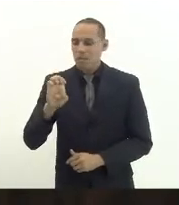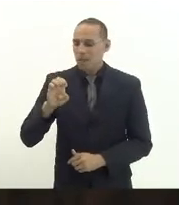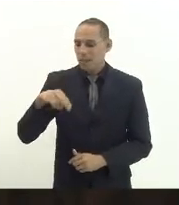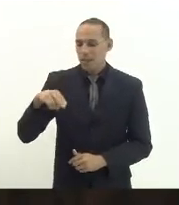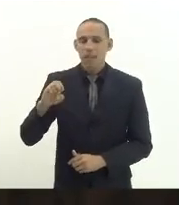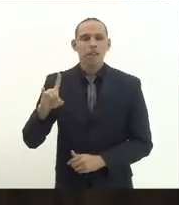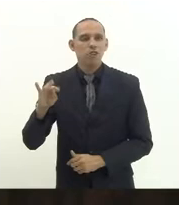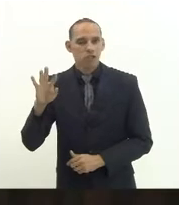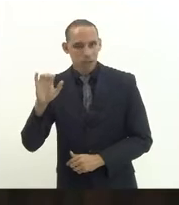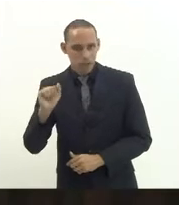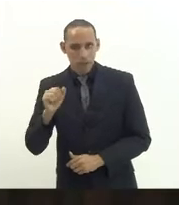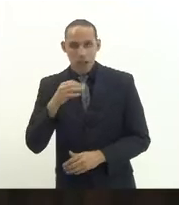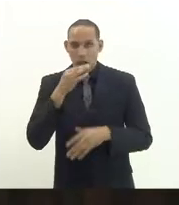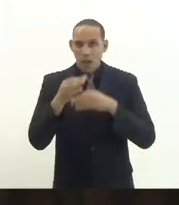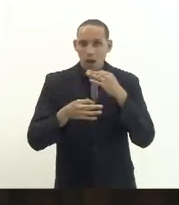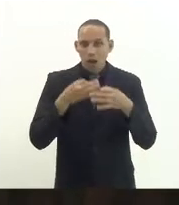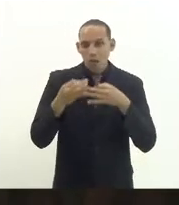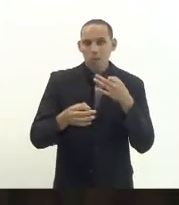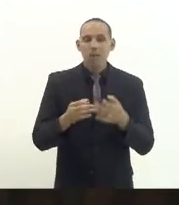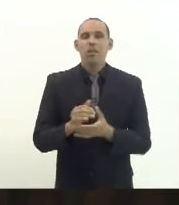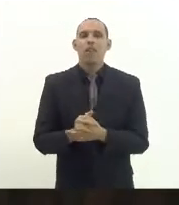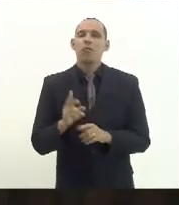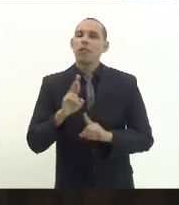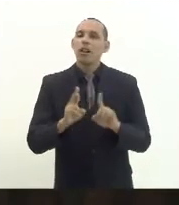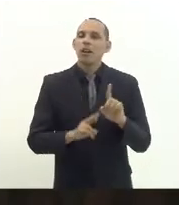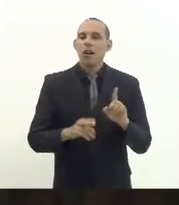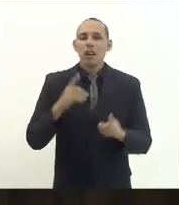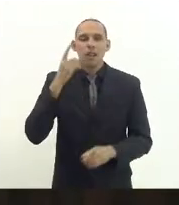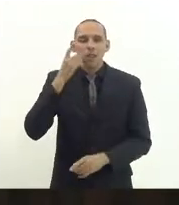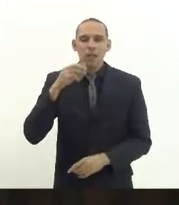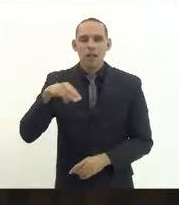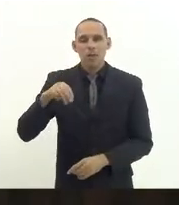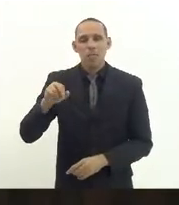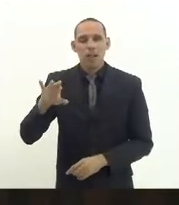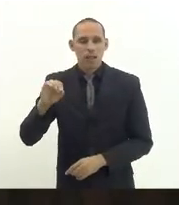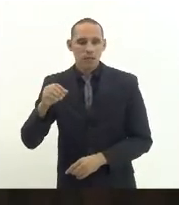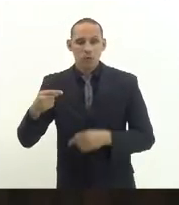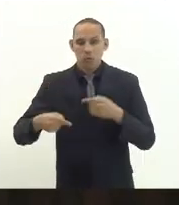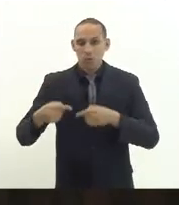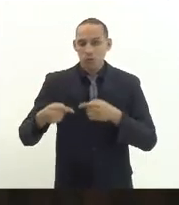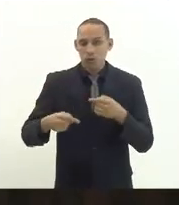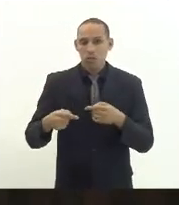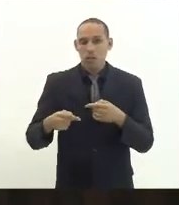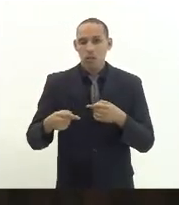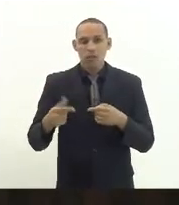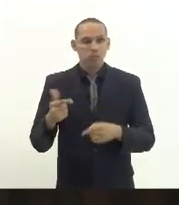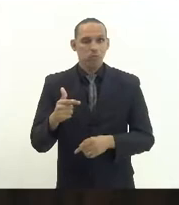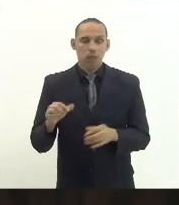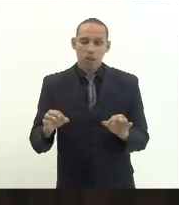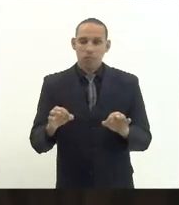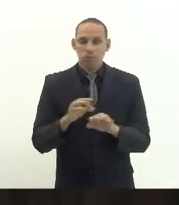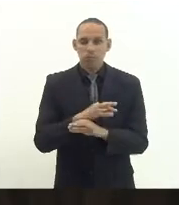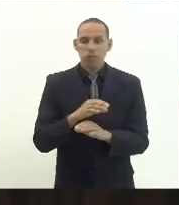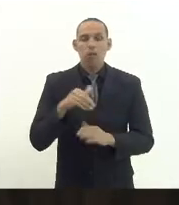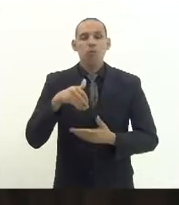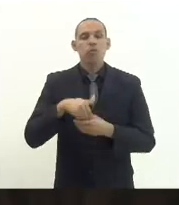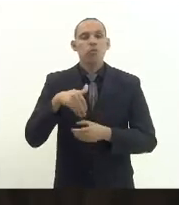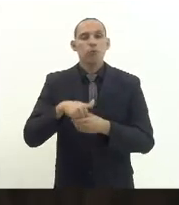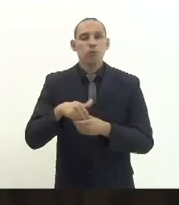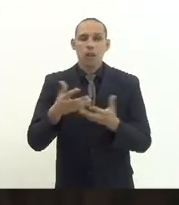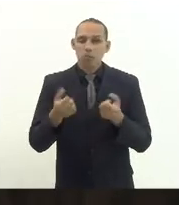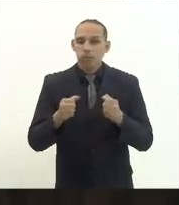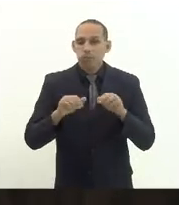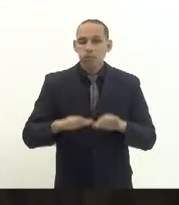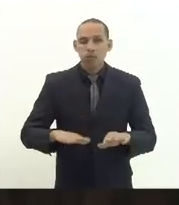internas e proposições externas favorável ao autor deputado mas canela em discussão não havendo Quem Queira discutir encerrada a discussão e votação